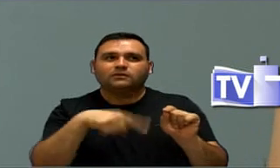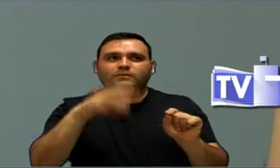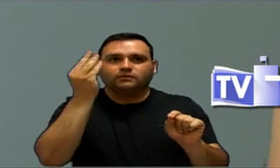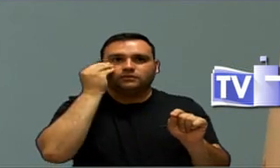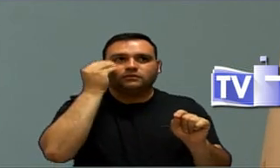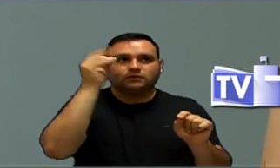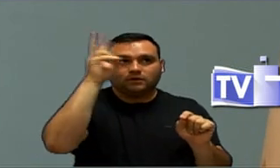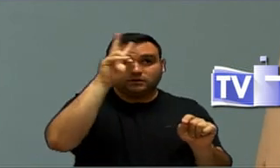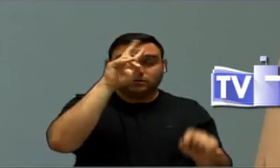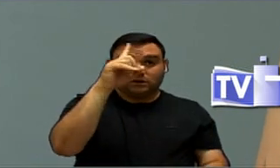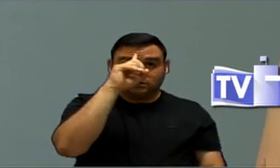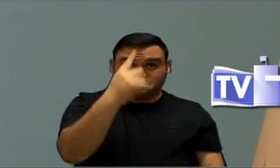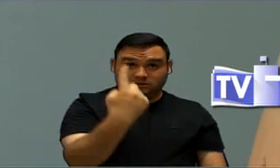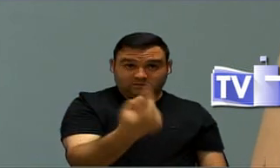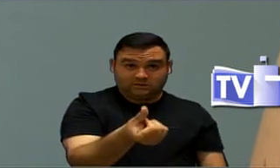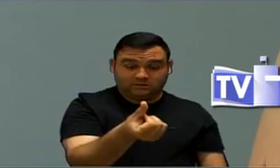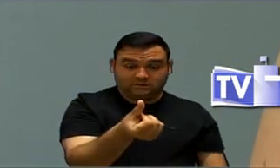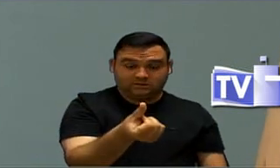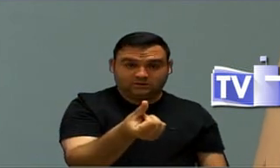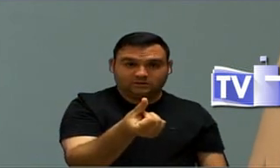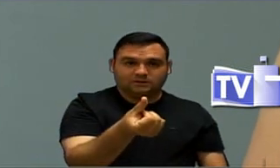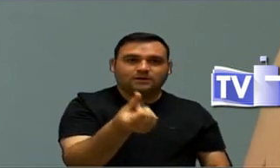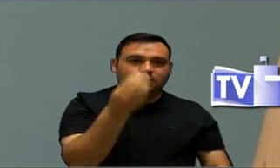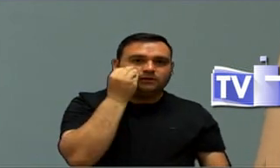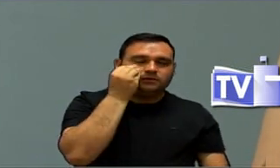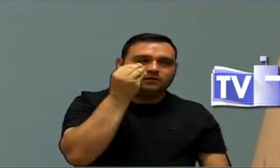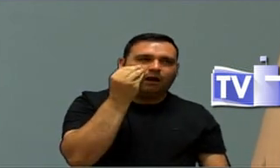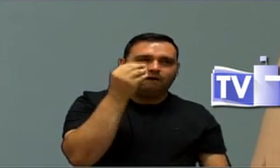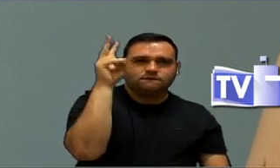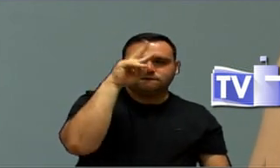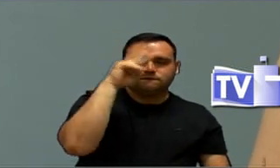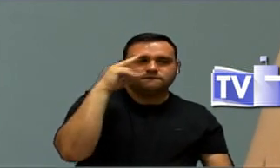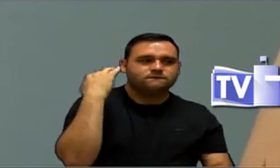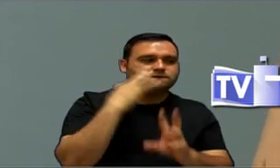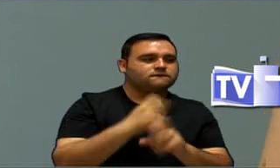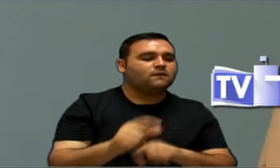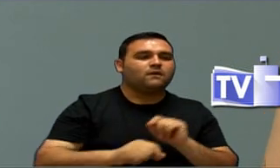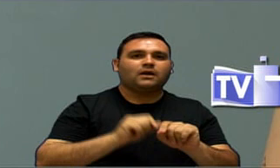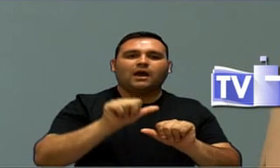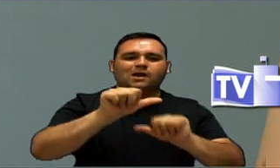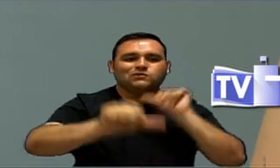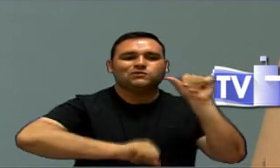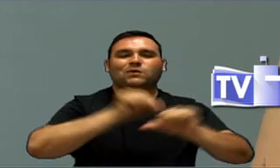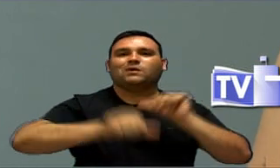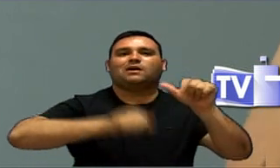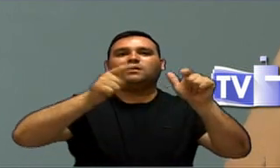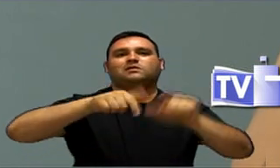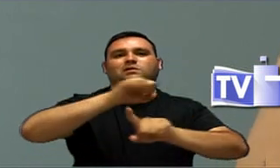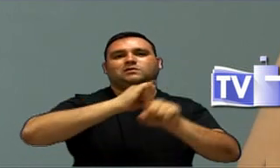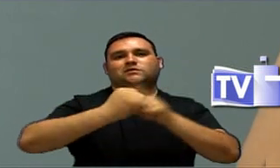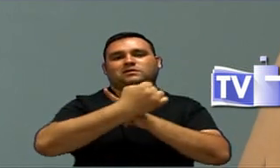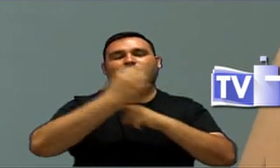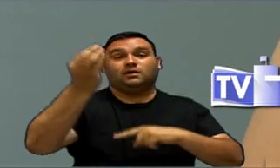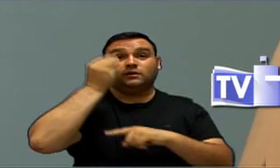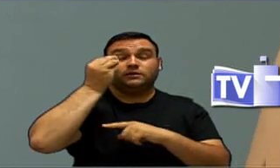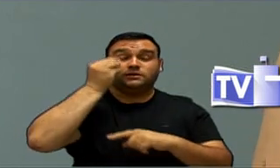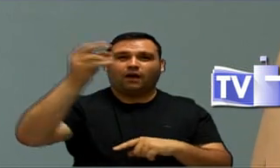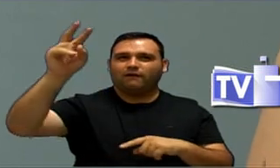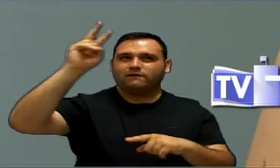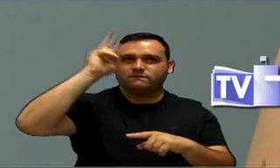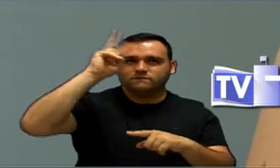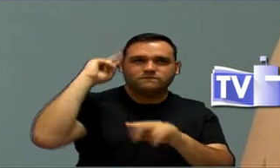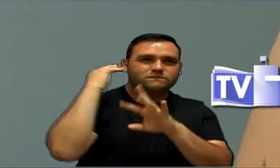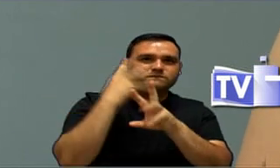tentando lembrar em 16 dias a tentativa histórica de mudar o lugar social da mulher, a tentativa histórica de